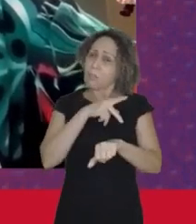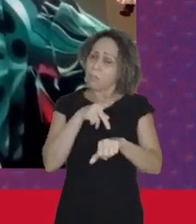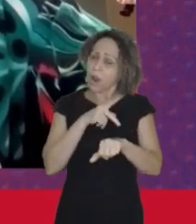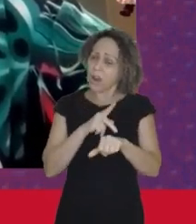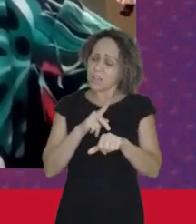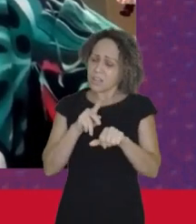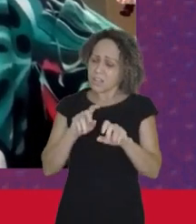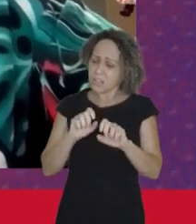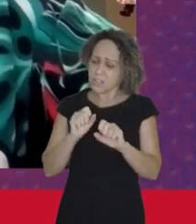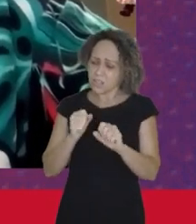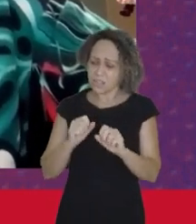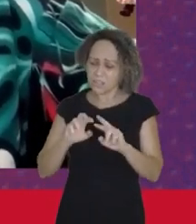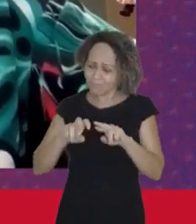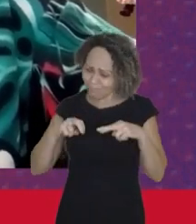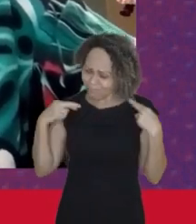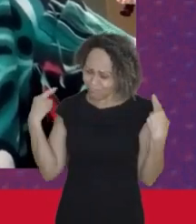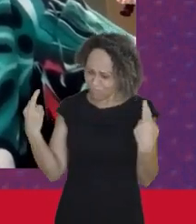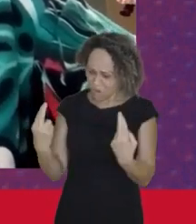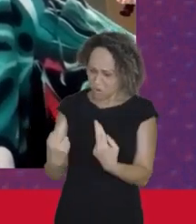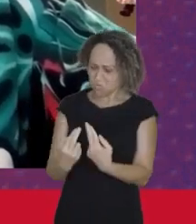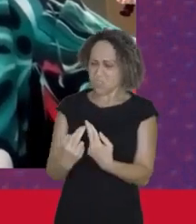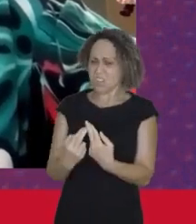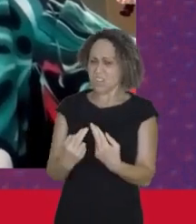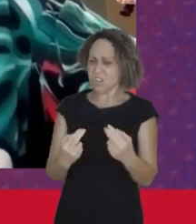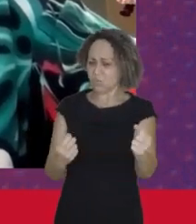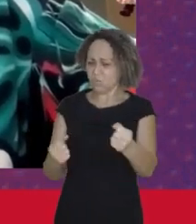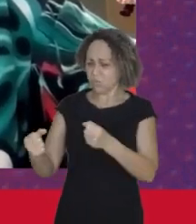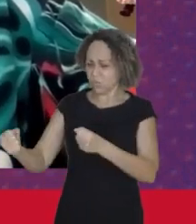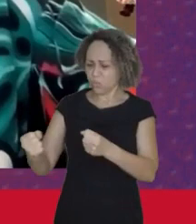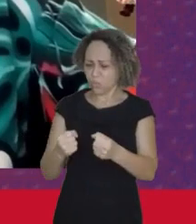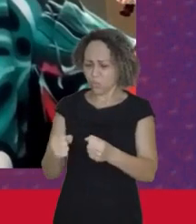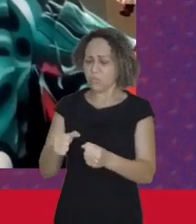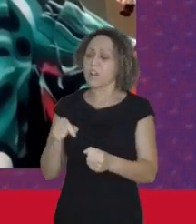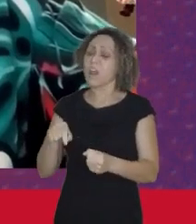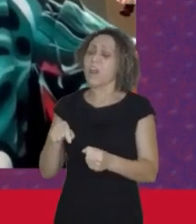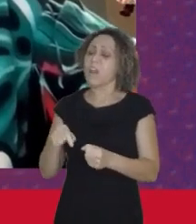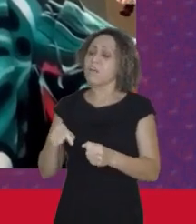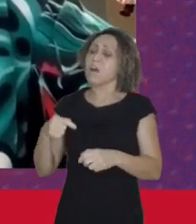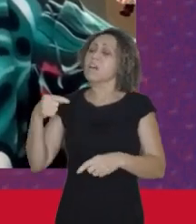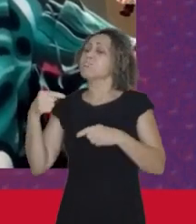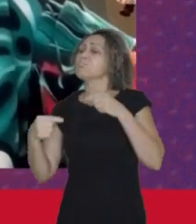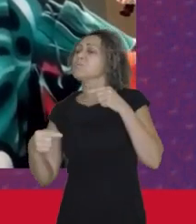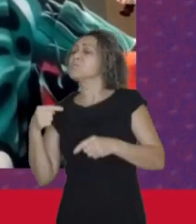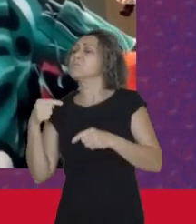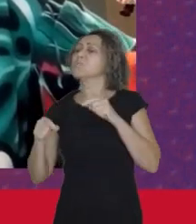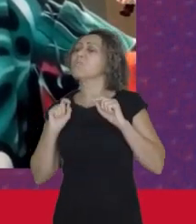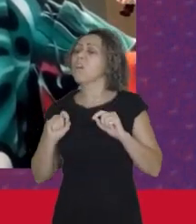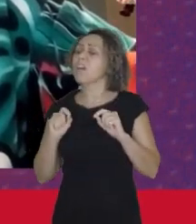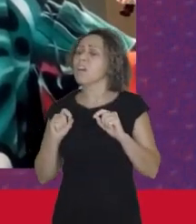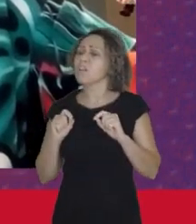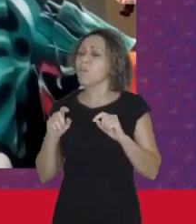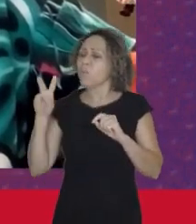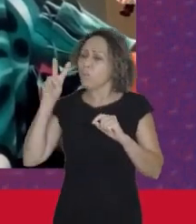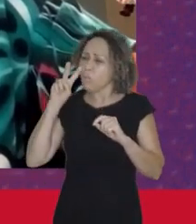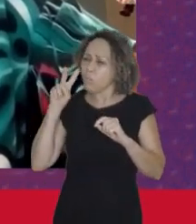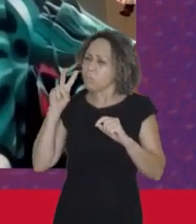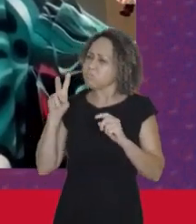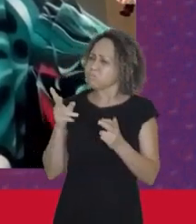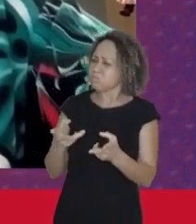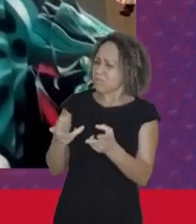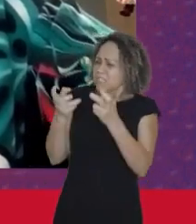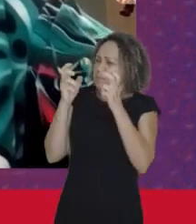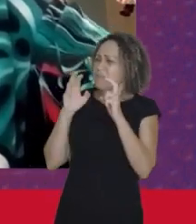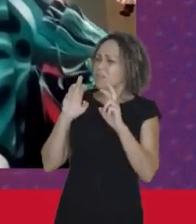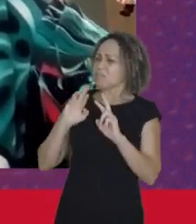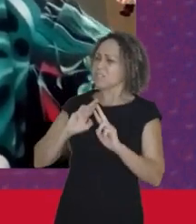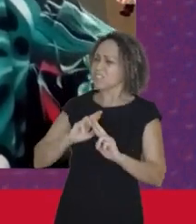da ONU para discutir que novo olhar as pessoas com deficiência iam ganhar